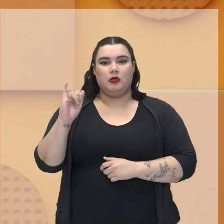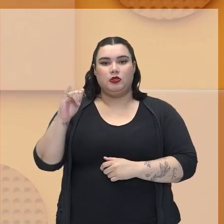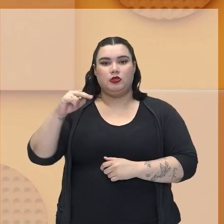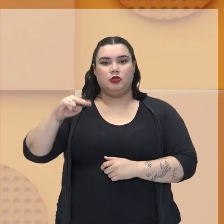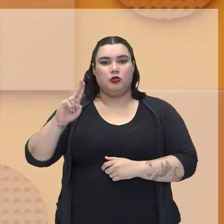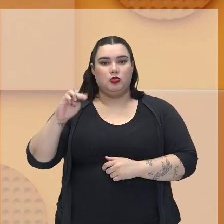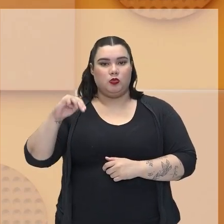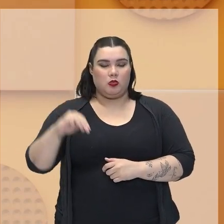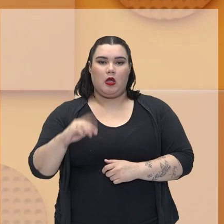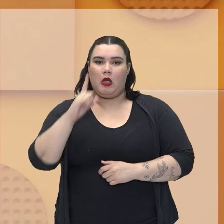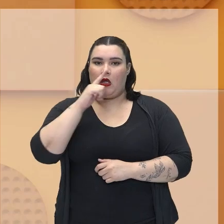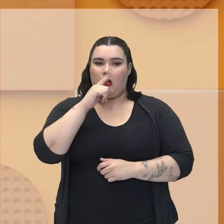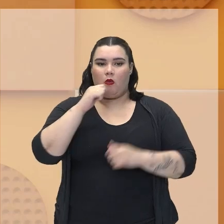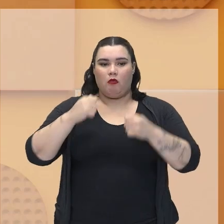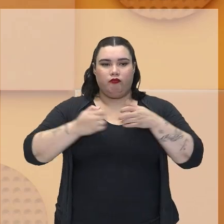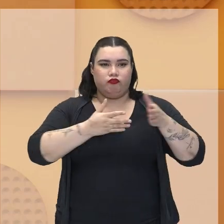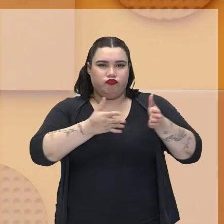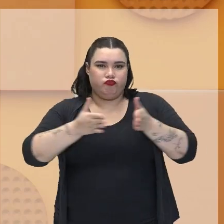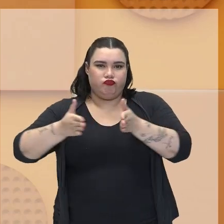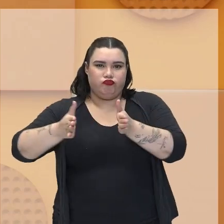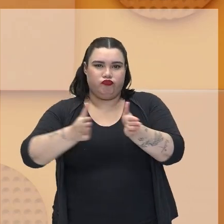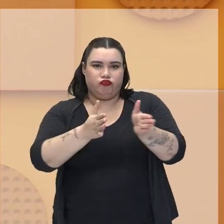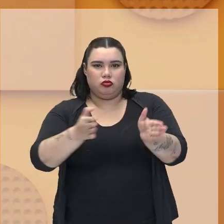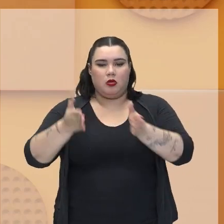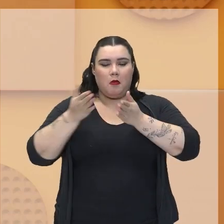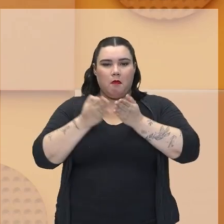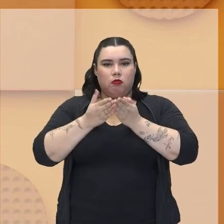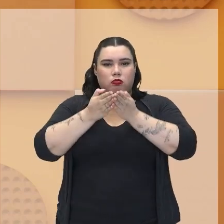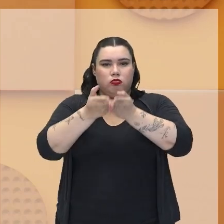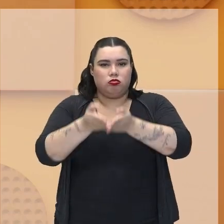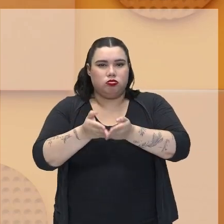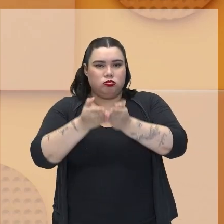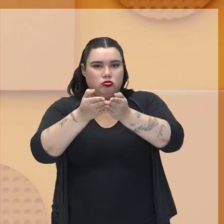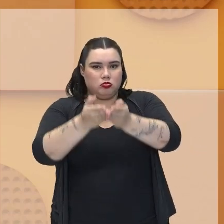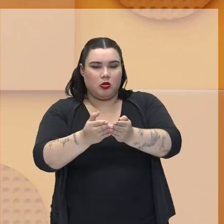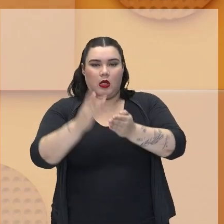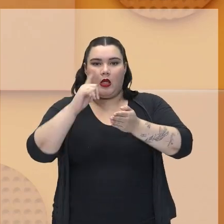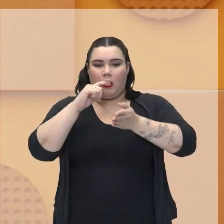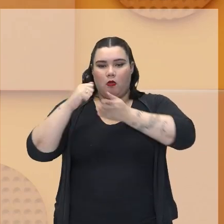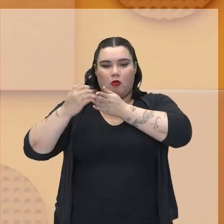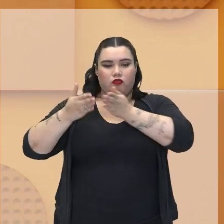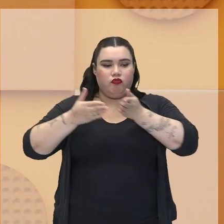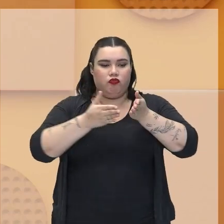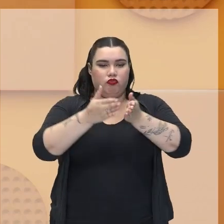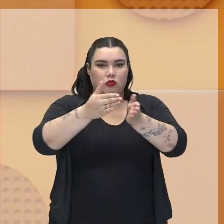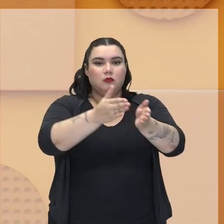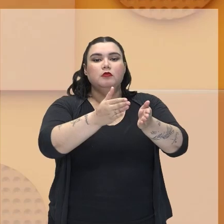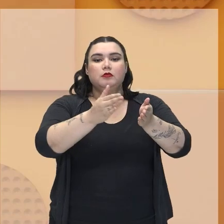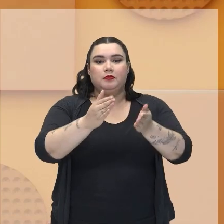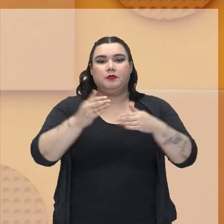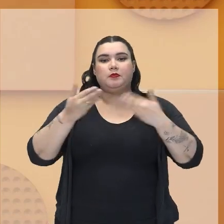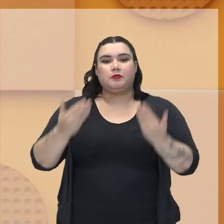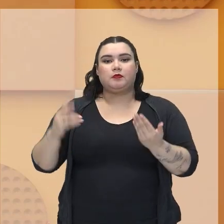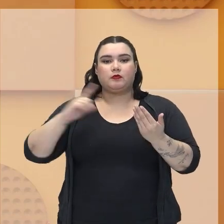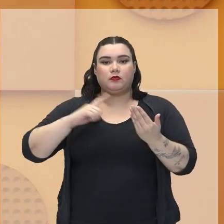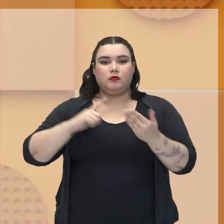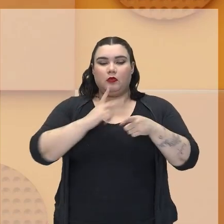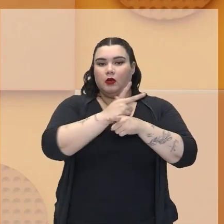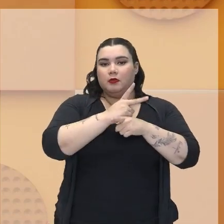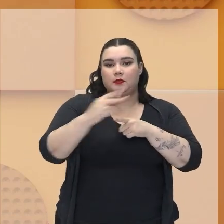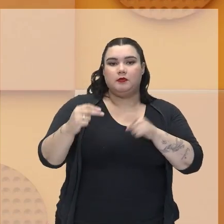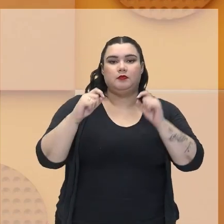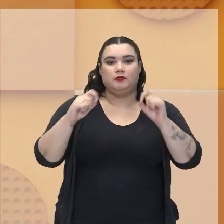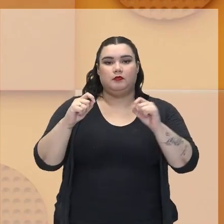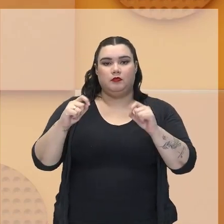no rio Riachuelo, que era basicamente um rio afluente do Rio da Prata, e foi vencida pelo